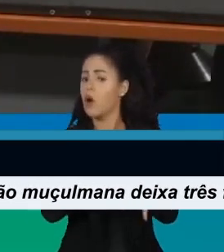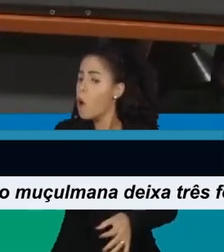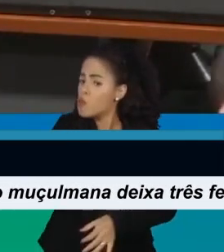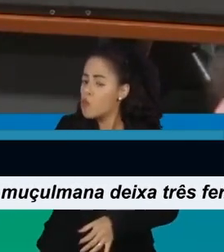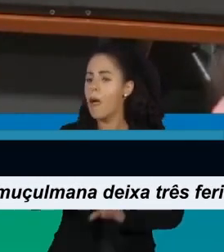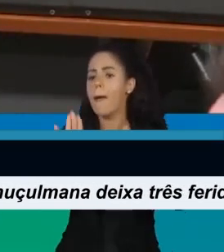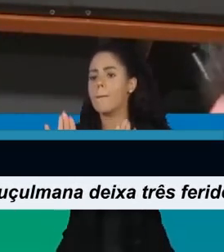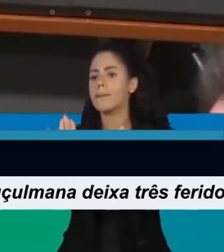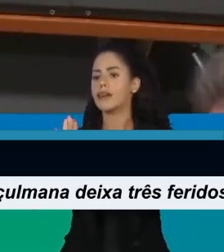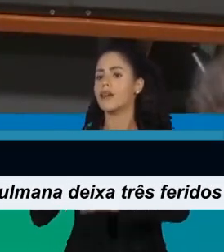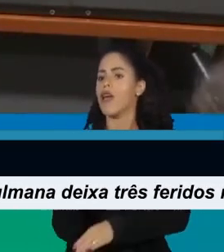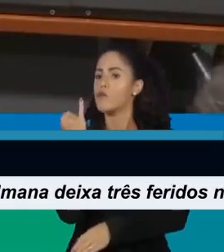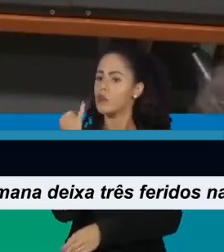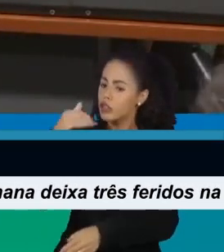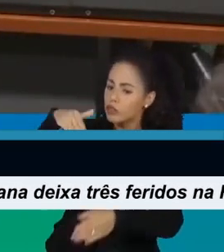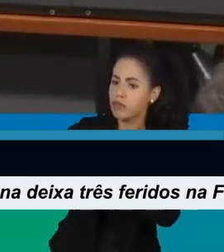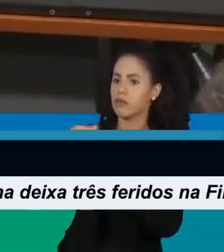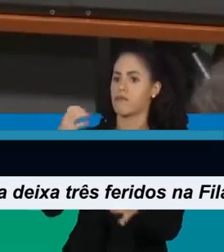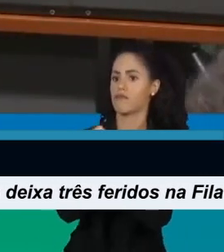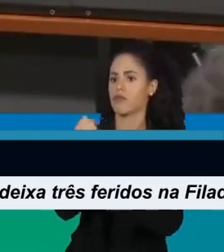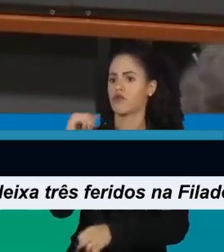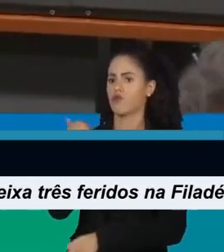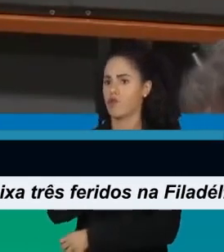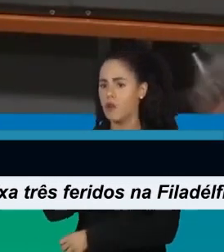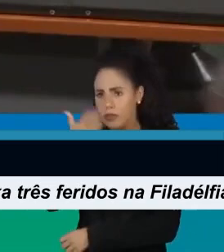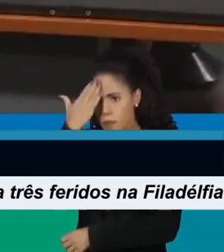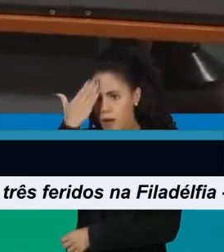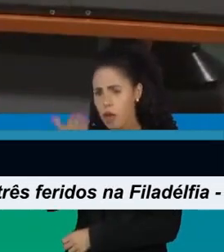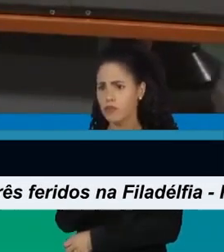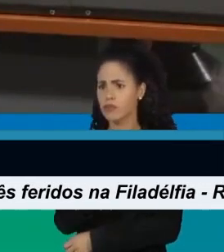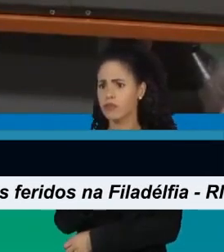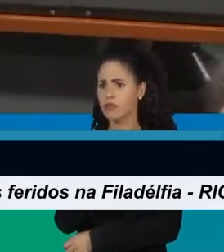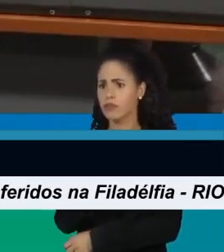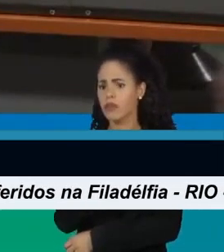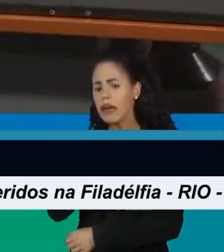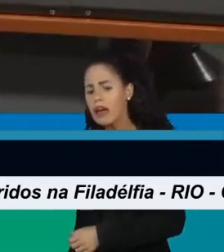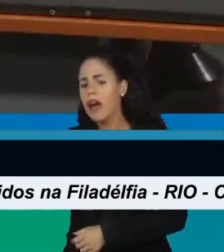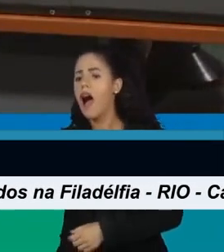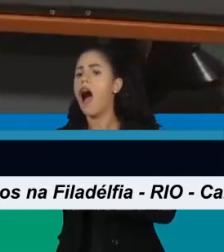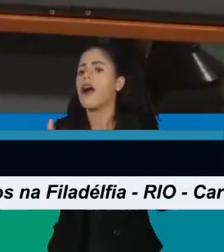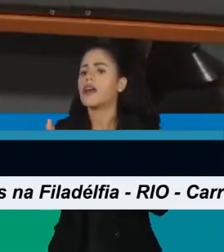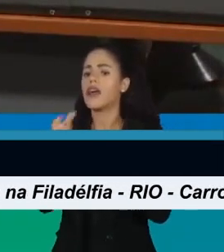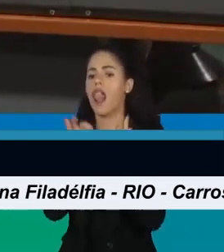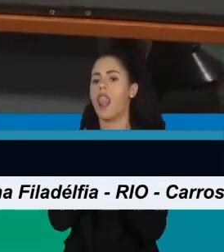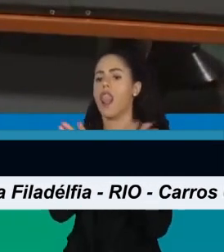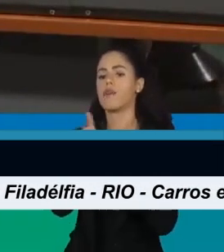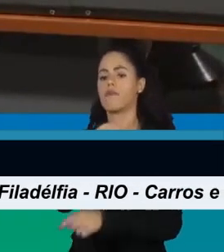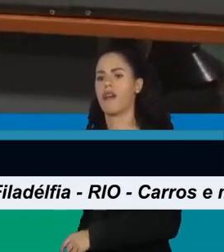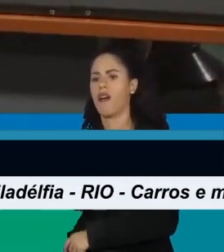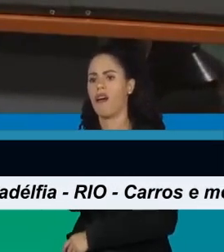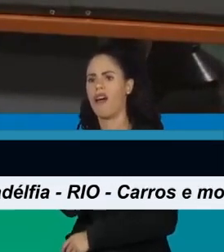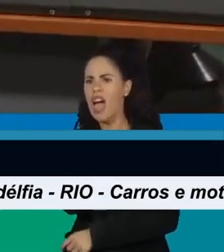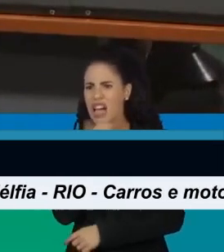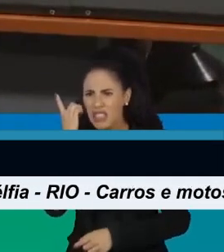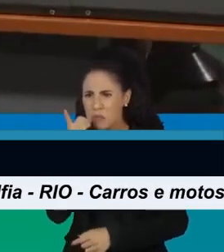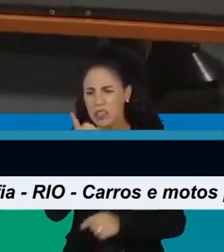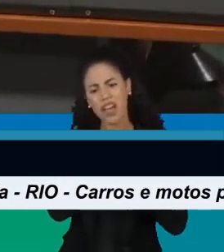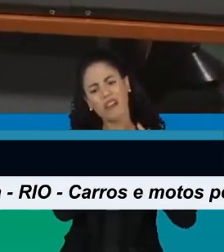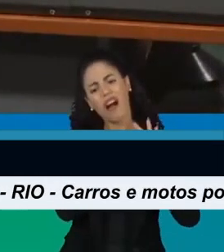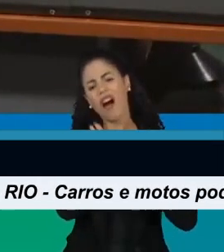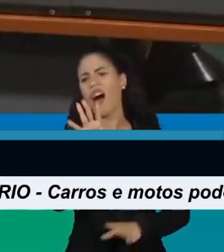uma decisão vital. E quem, por acaso, quiser liberar esse